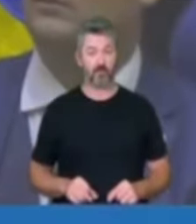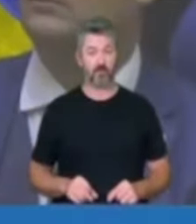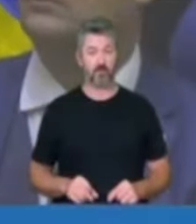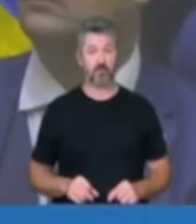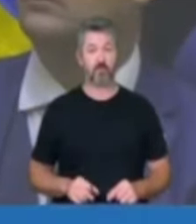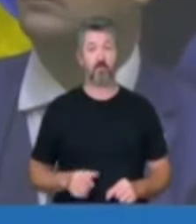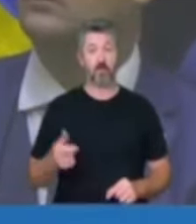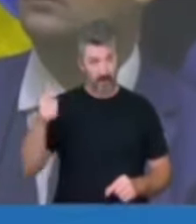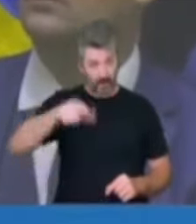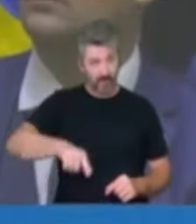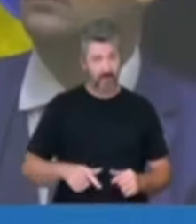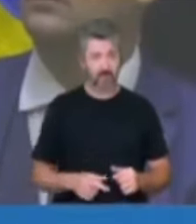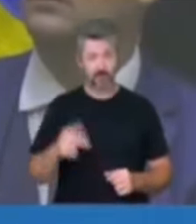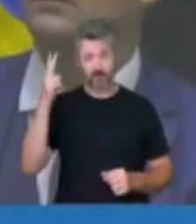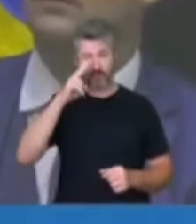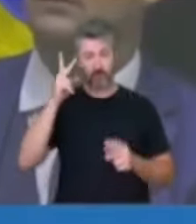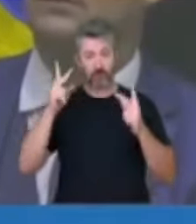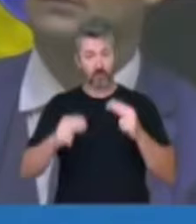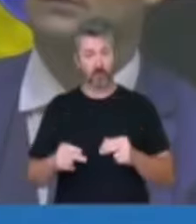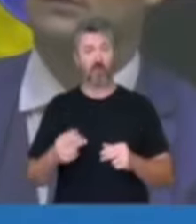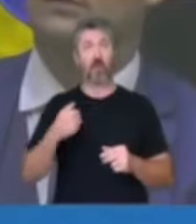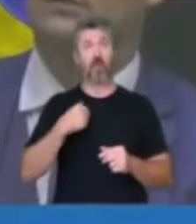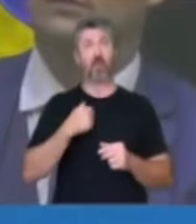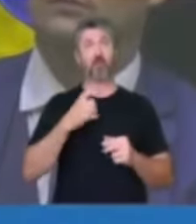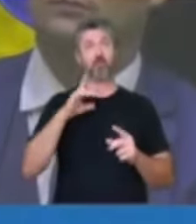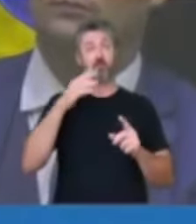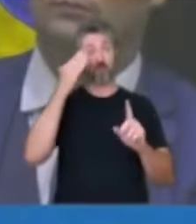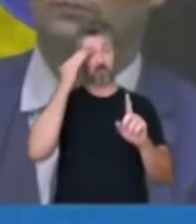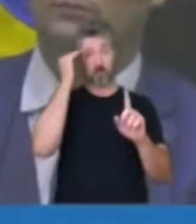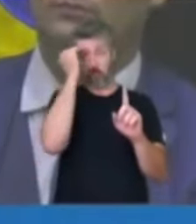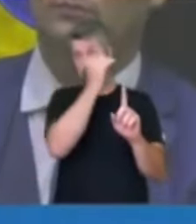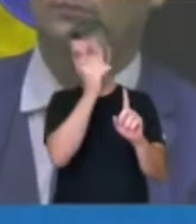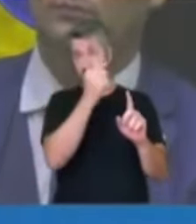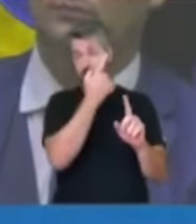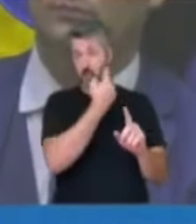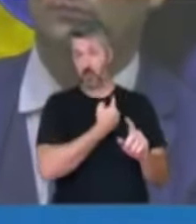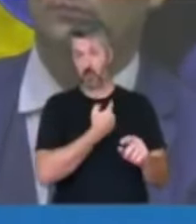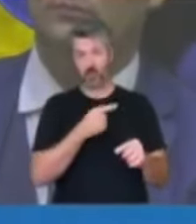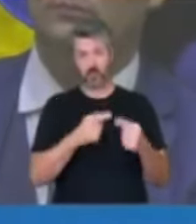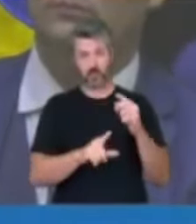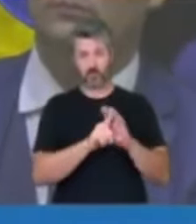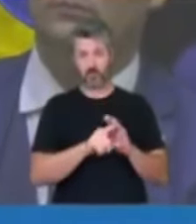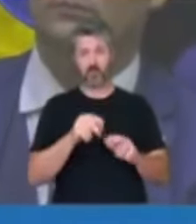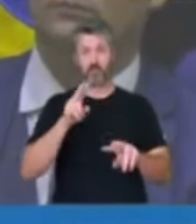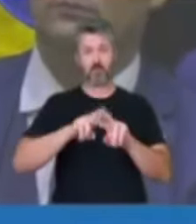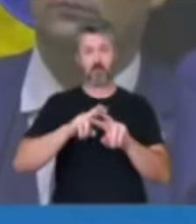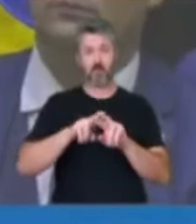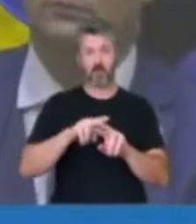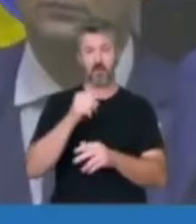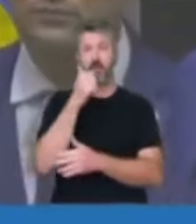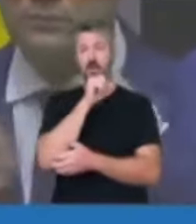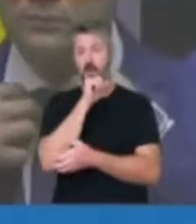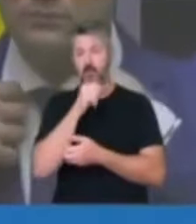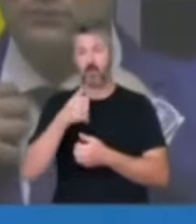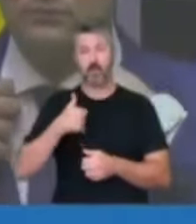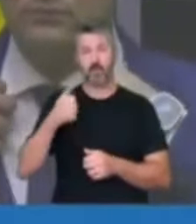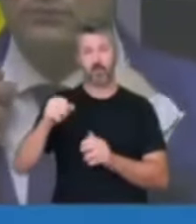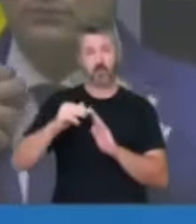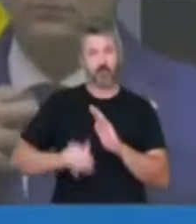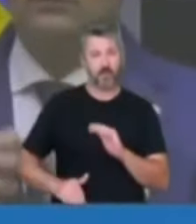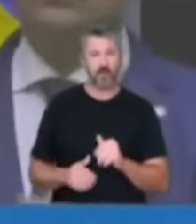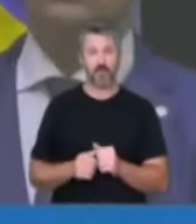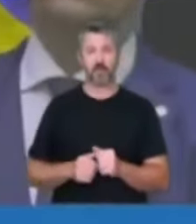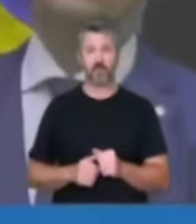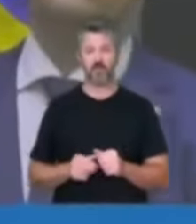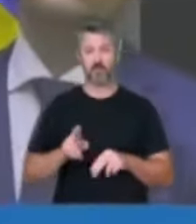repetir a mesma história de que estavam cumprindo ordens ordens Ilegais prendendo quem sabe Mães de menor por usar a